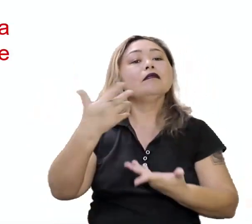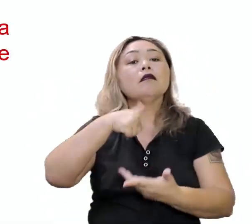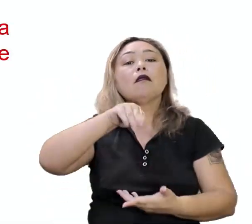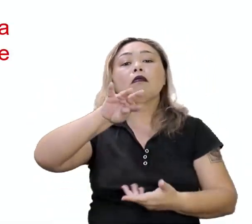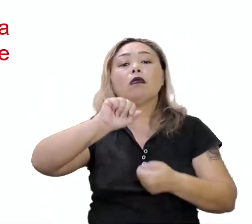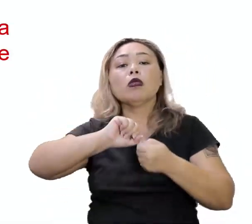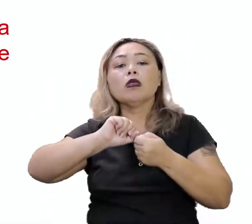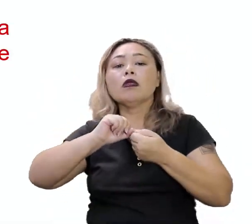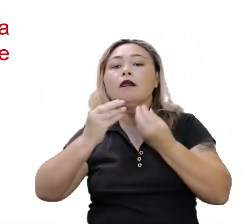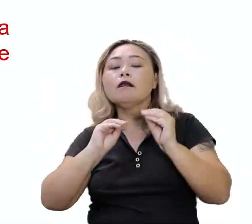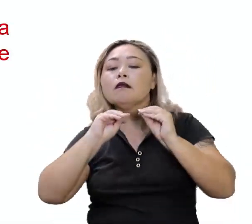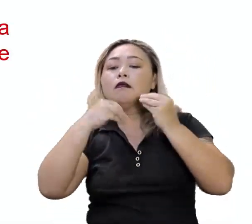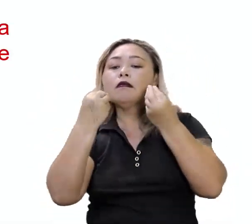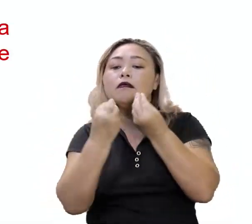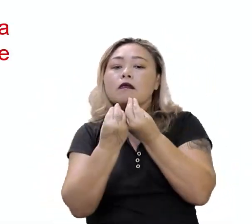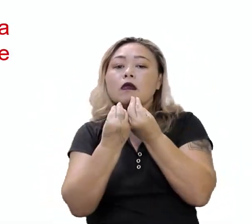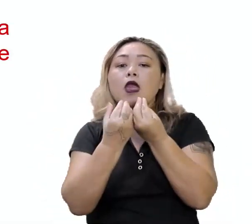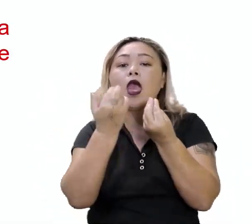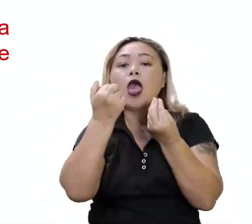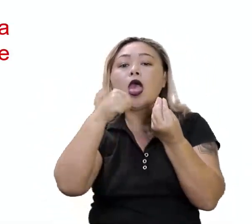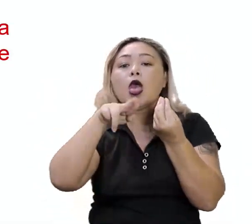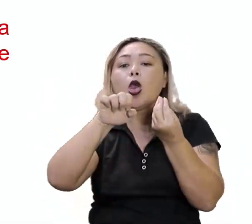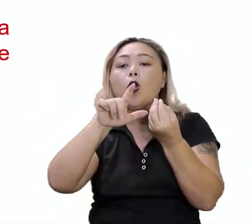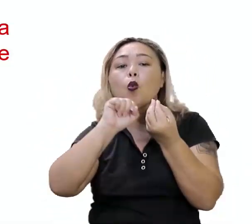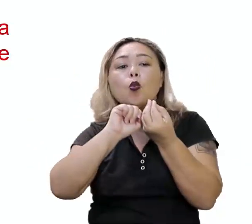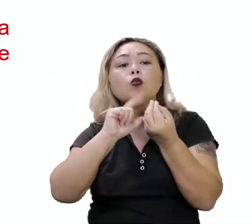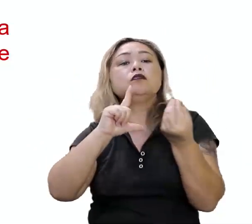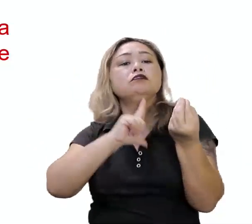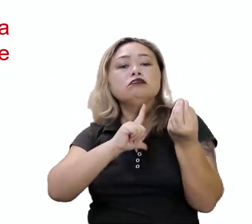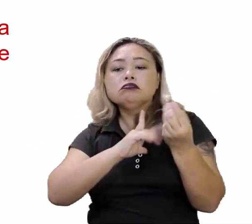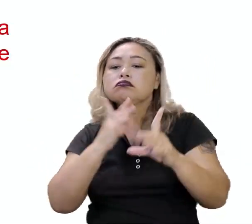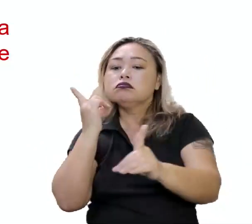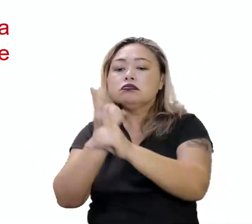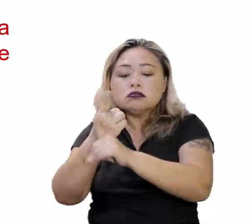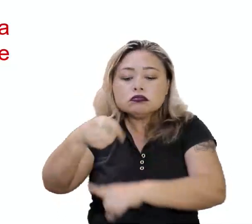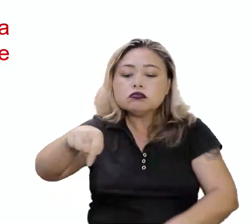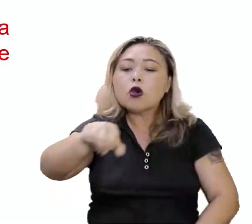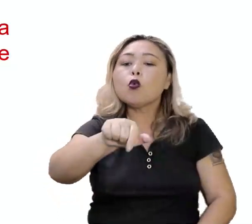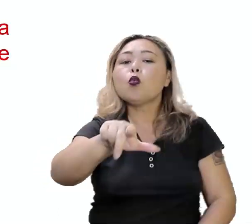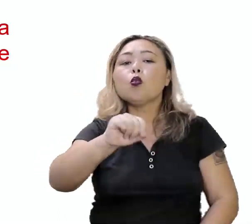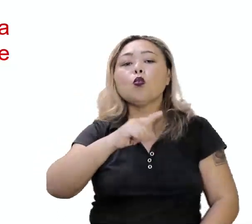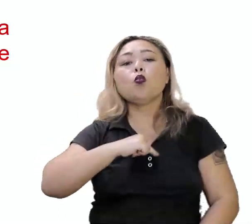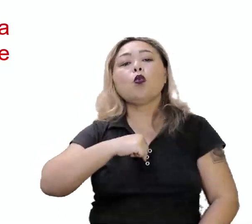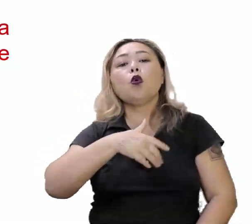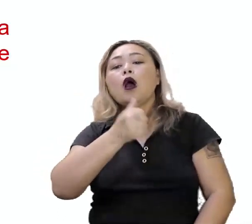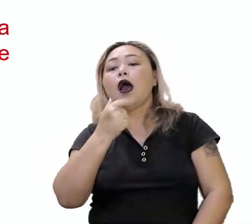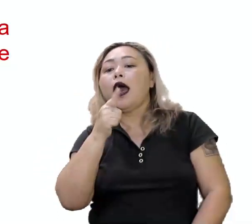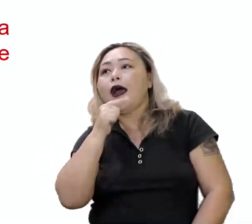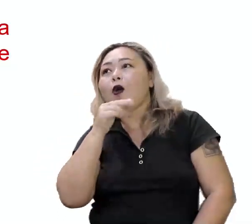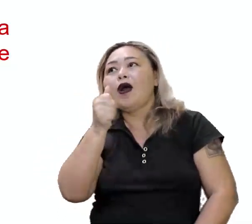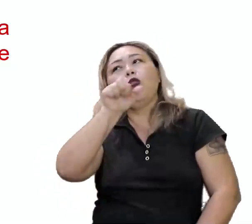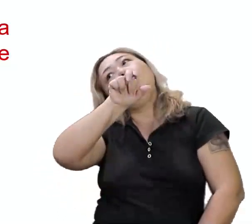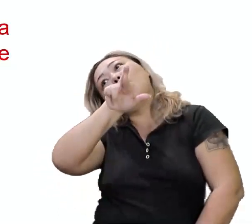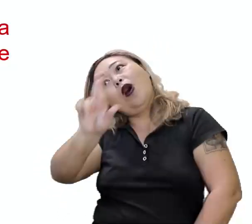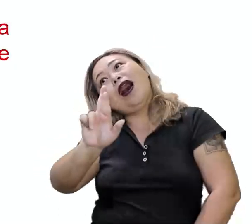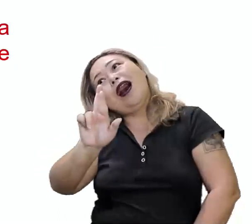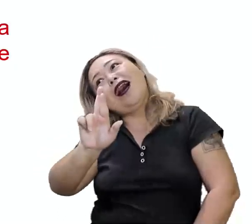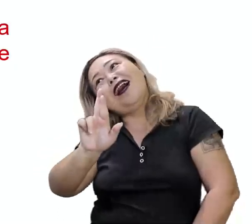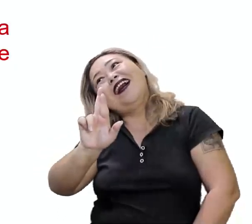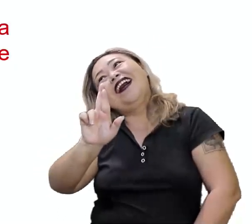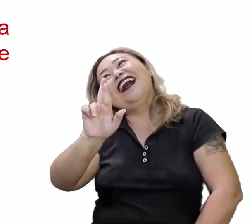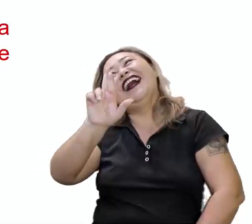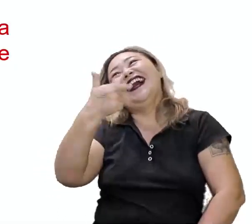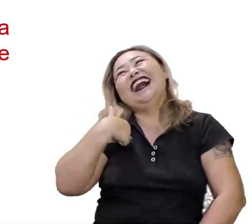Componentes abióticos, substâncias inorgânicas que estão ali presentes como no solo, na água, no